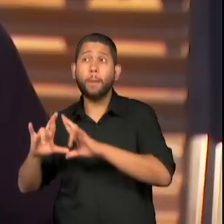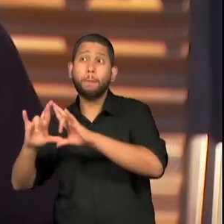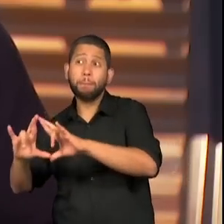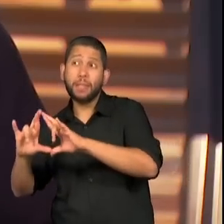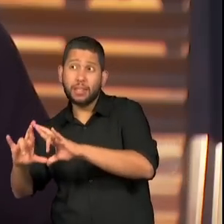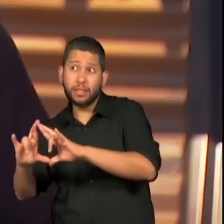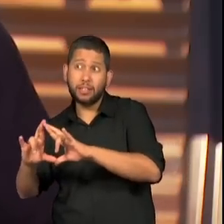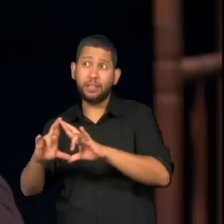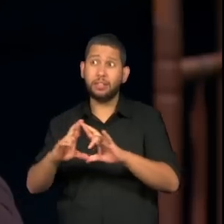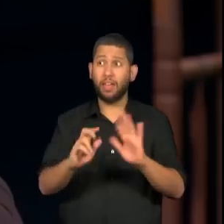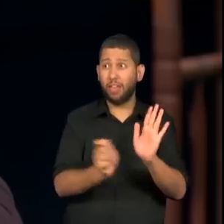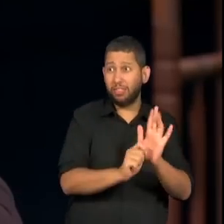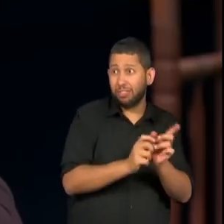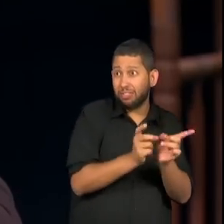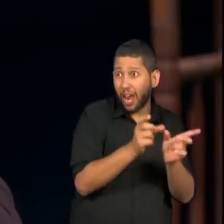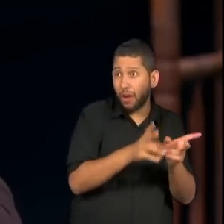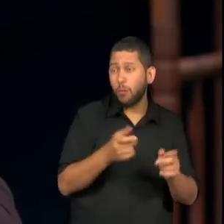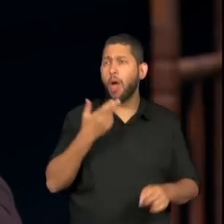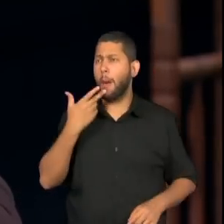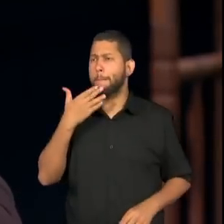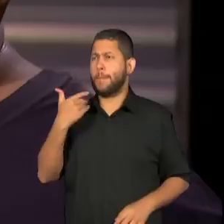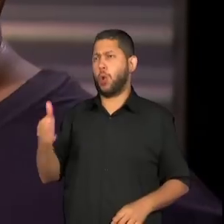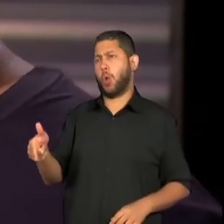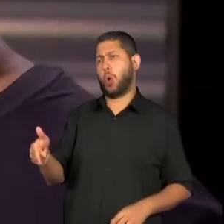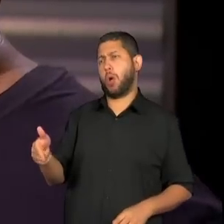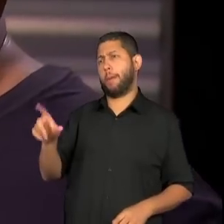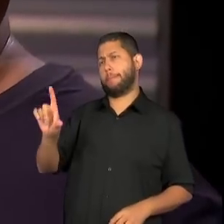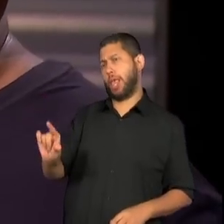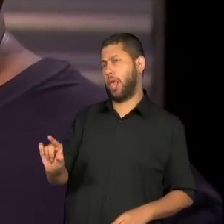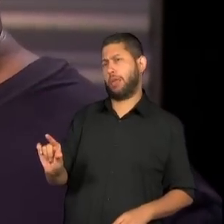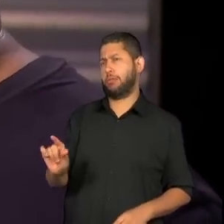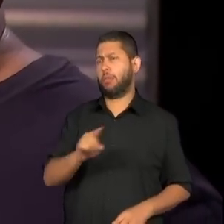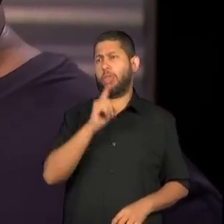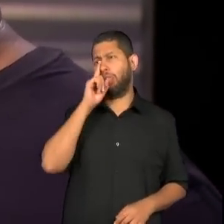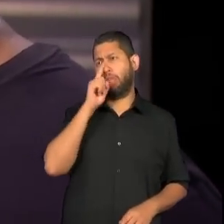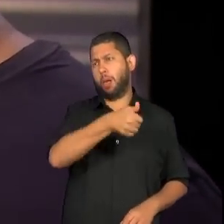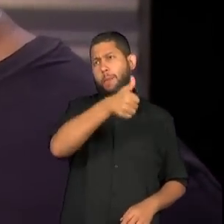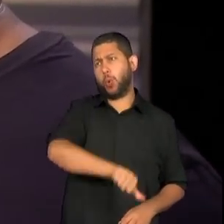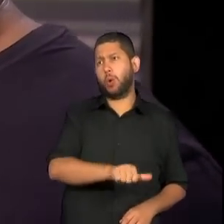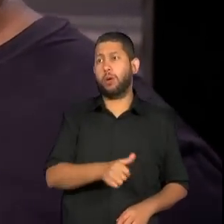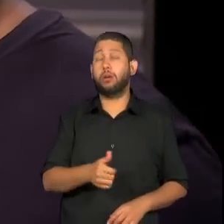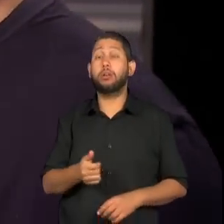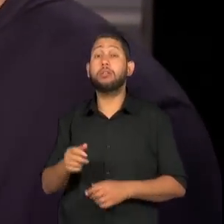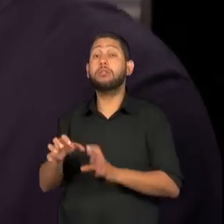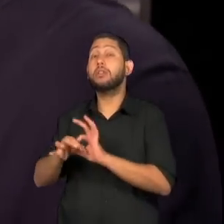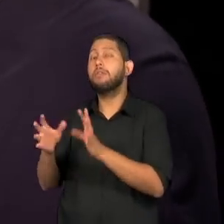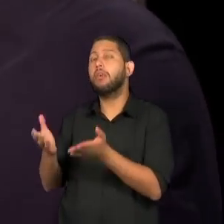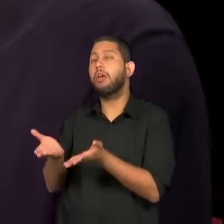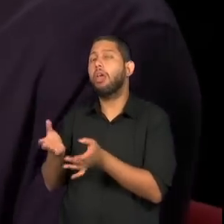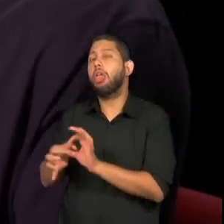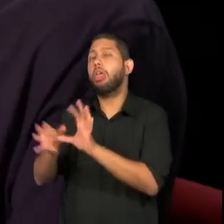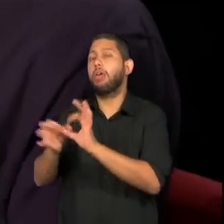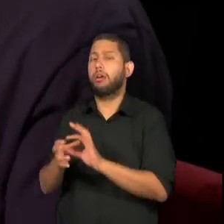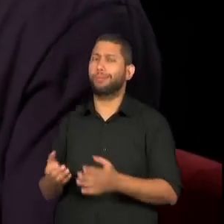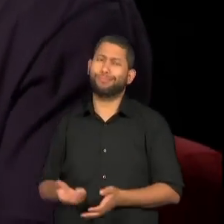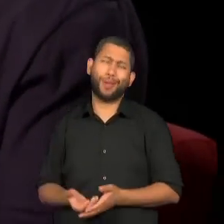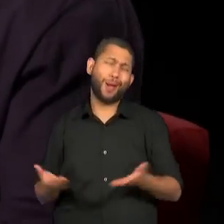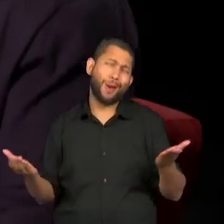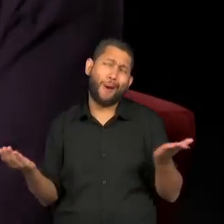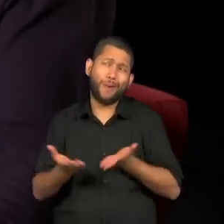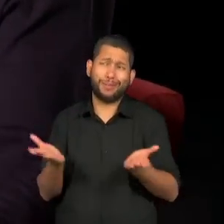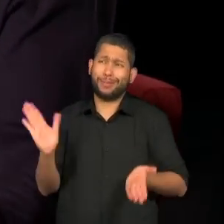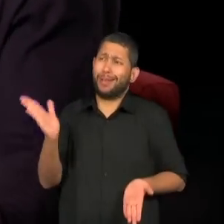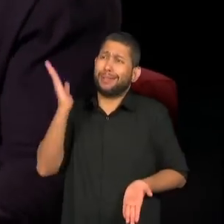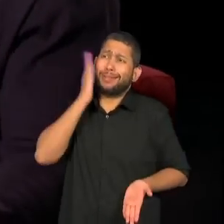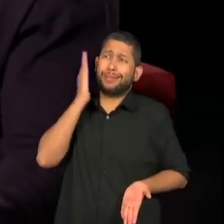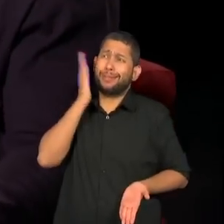menor. Sim. Chegaram a fazer uma campanha de tolerância. E hoje está provado que não tem